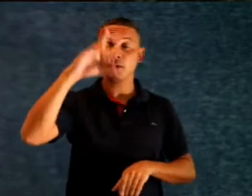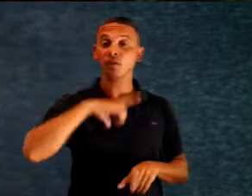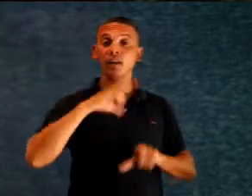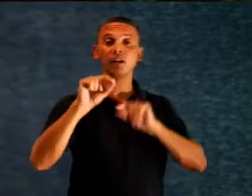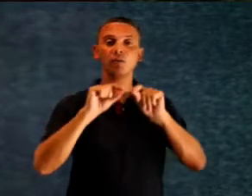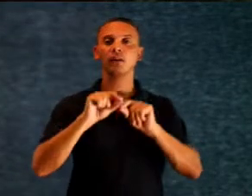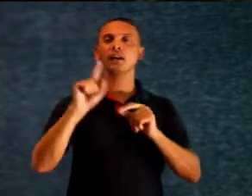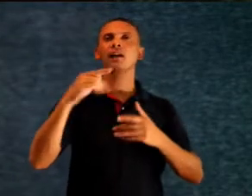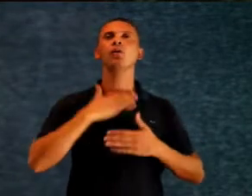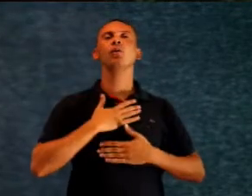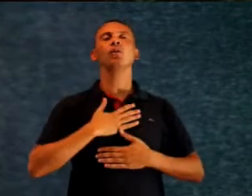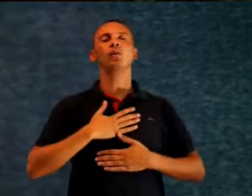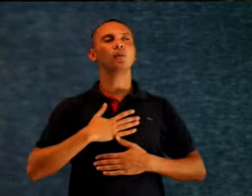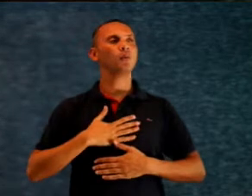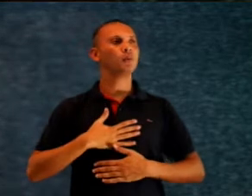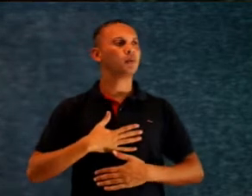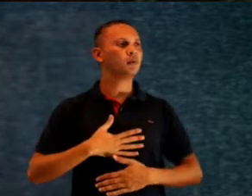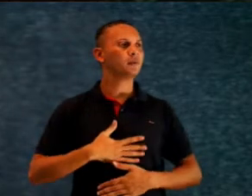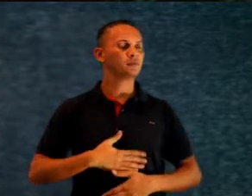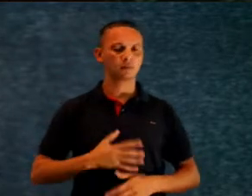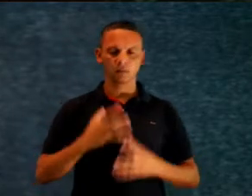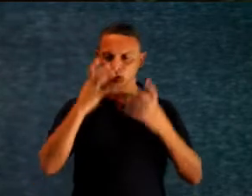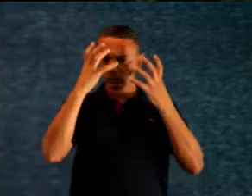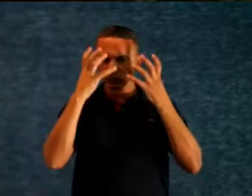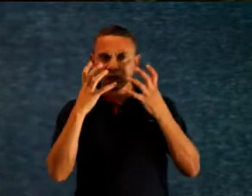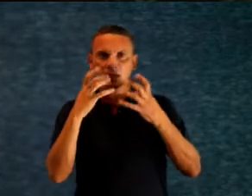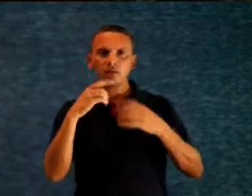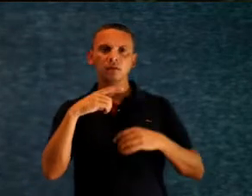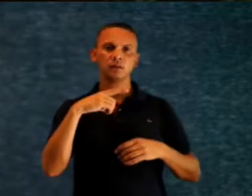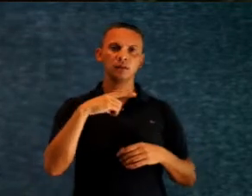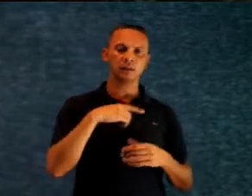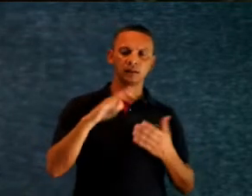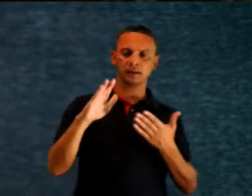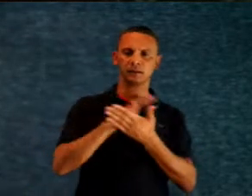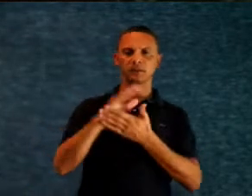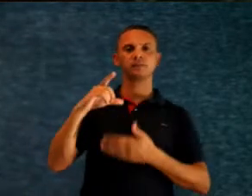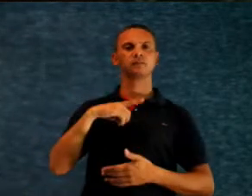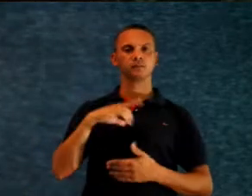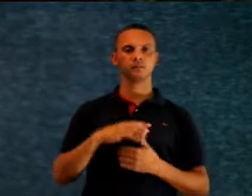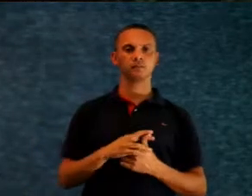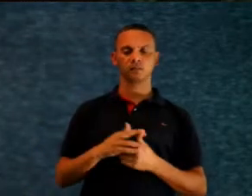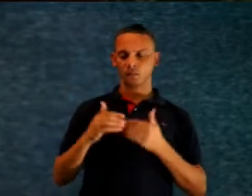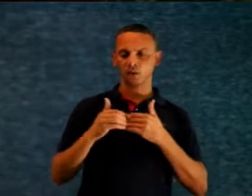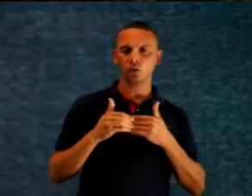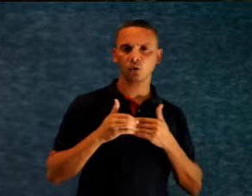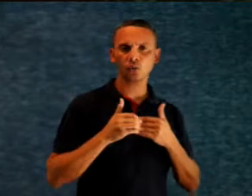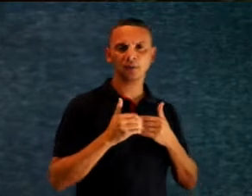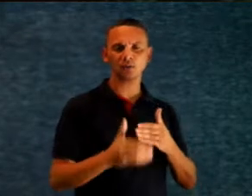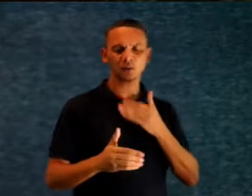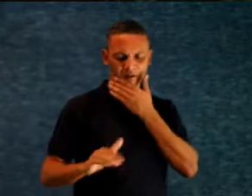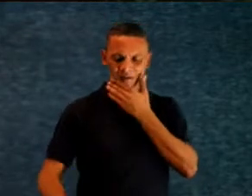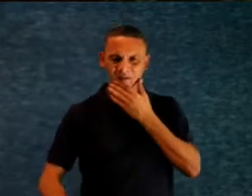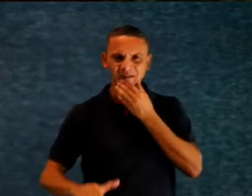é a de um clima especial, sério e chaplinesco há um tempo. Tudo começou